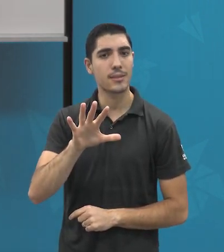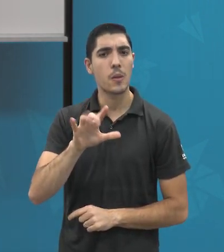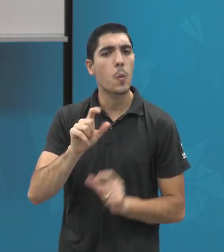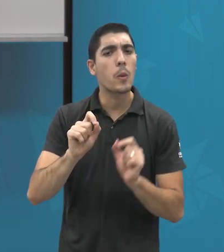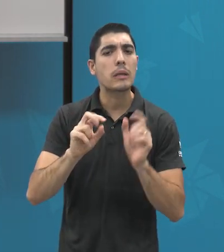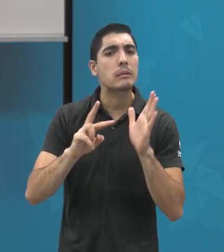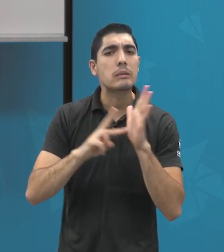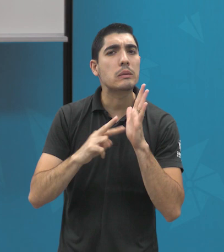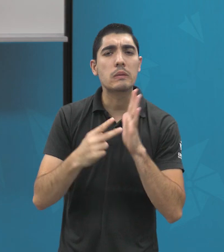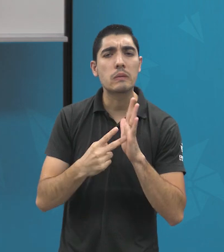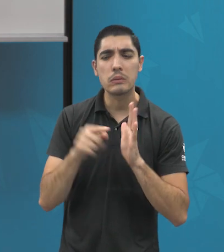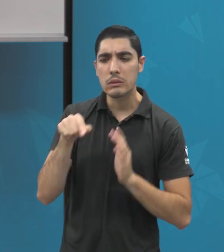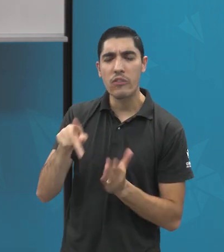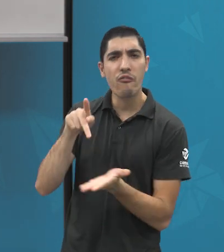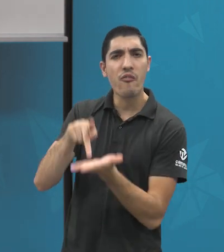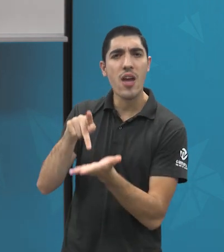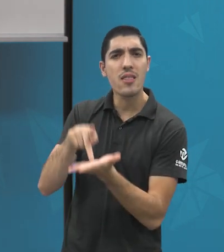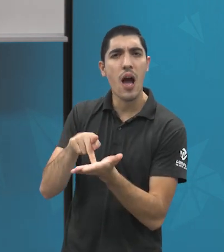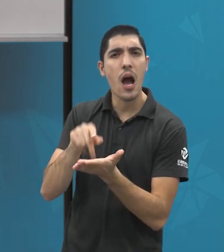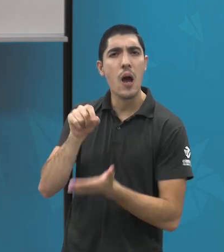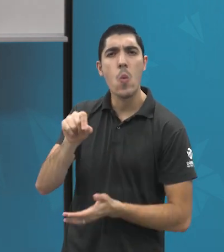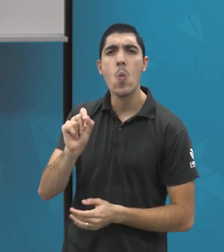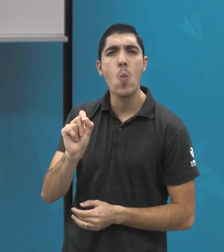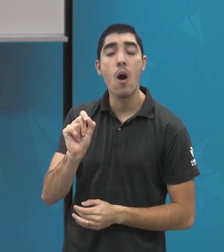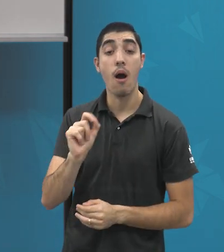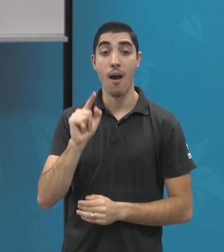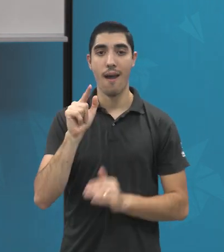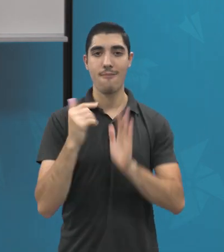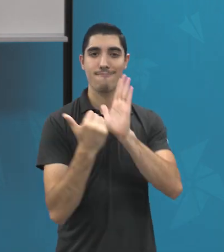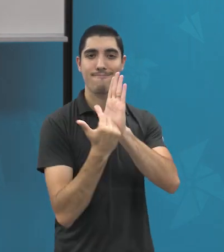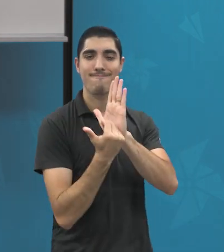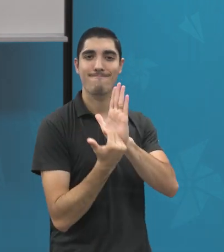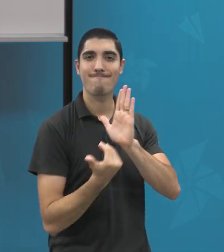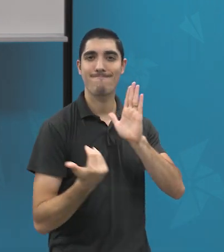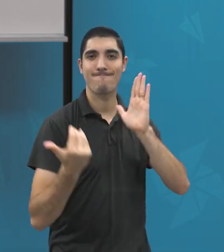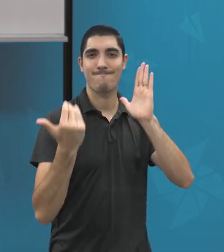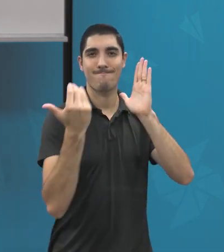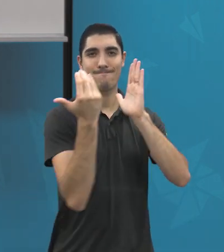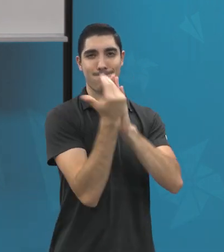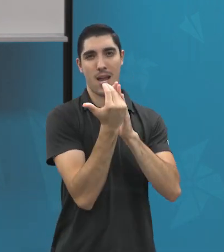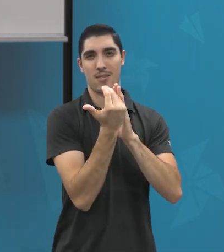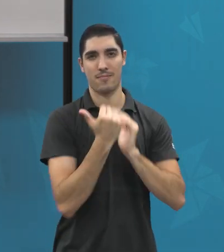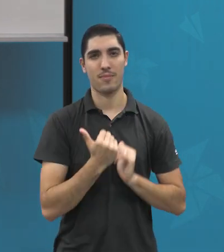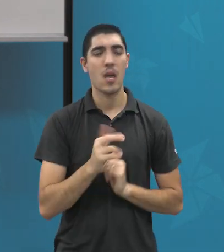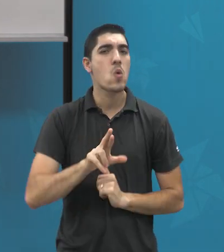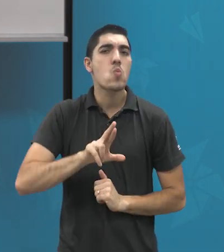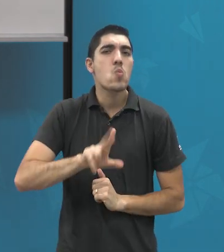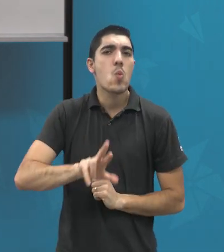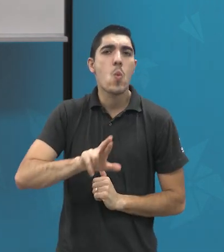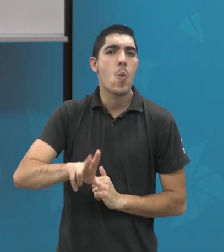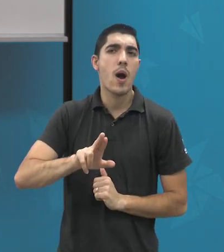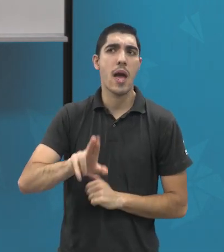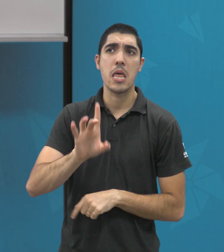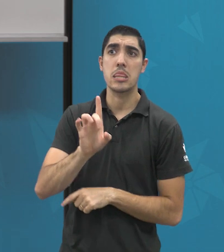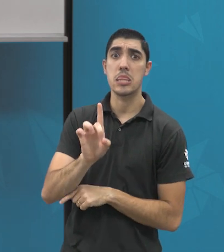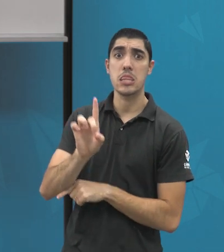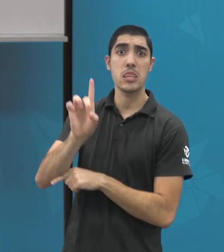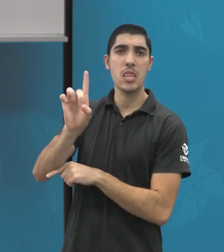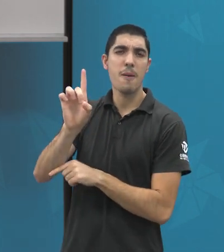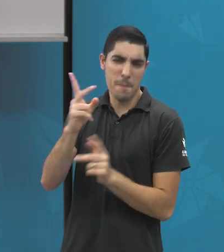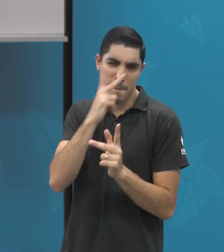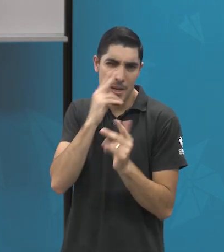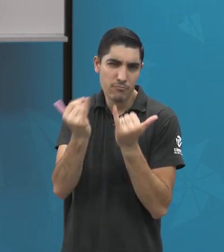significa isso? Ela não seria personalizada nem na ideia de um Deus como um ser